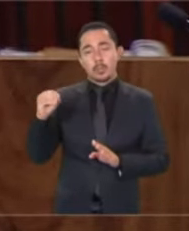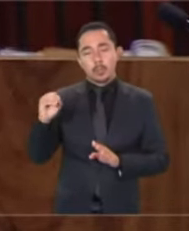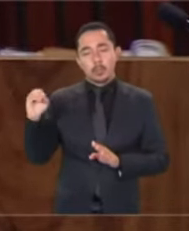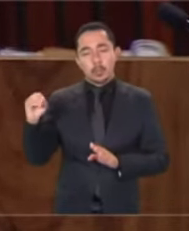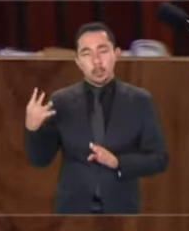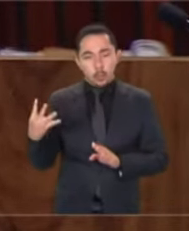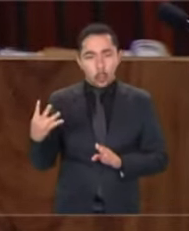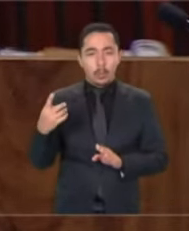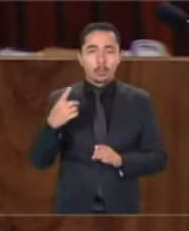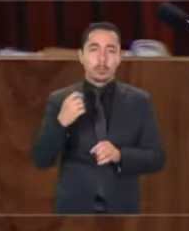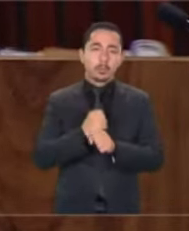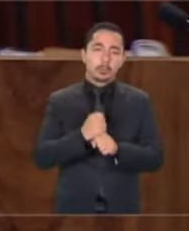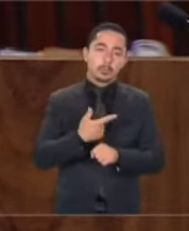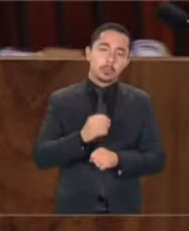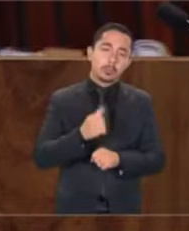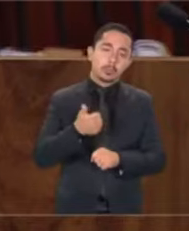de